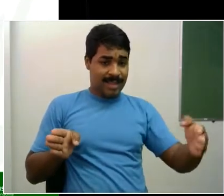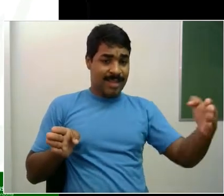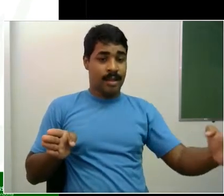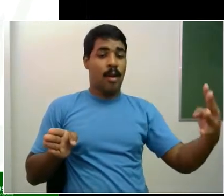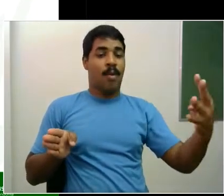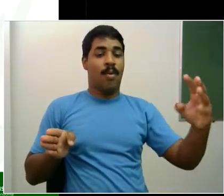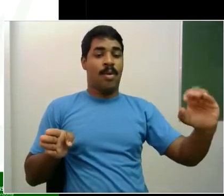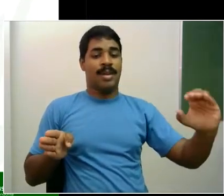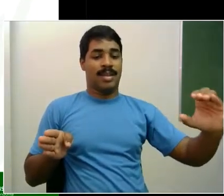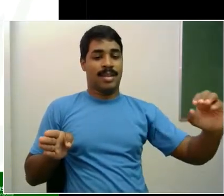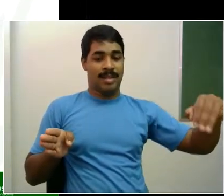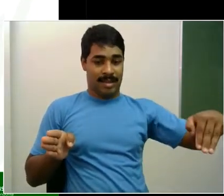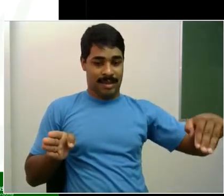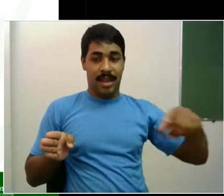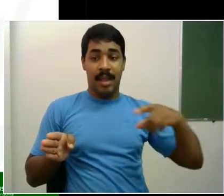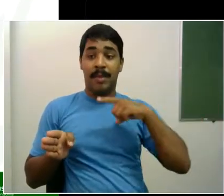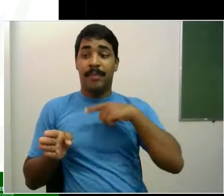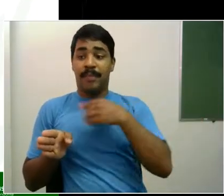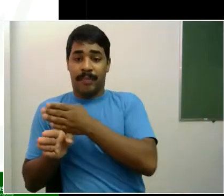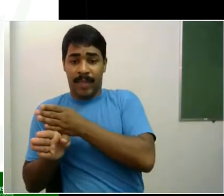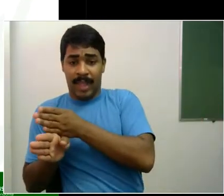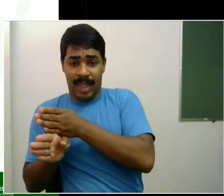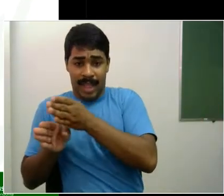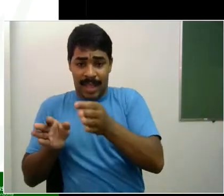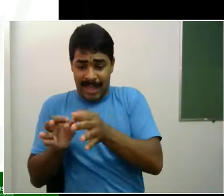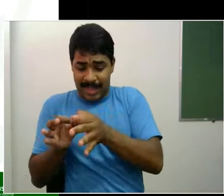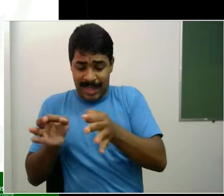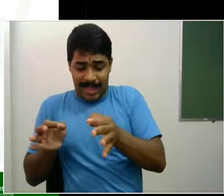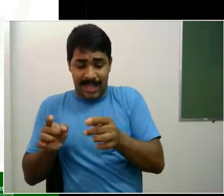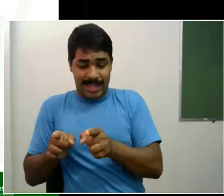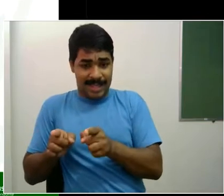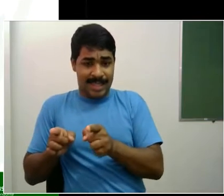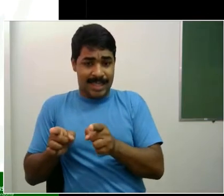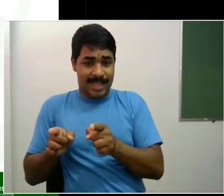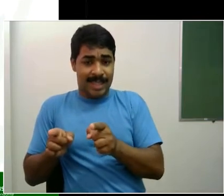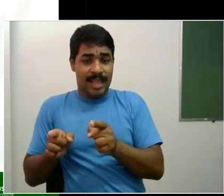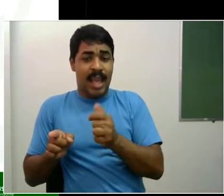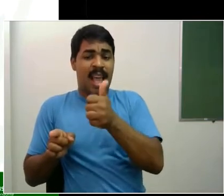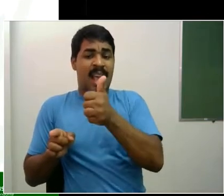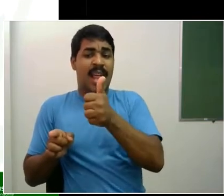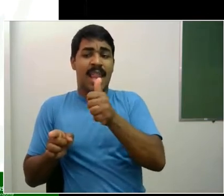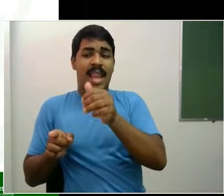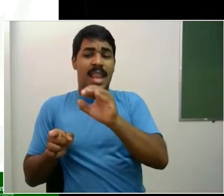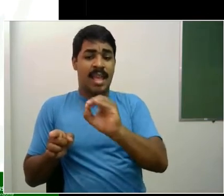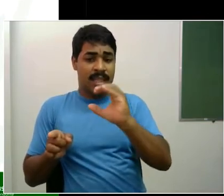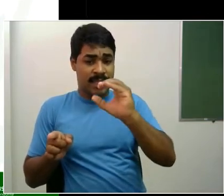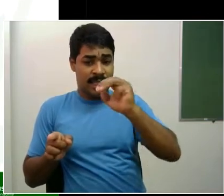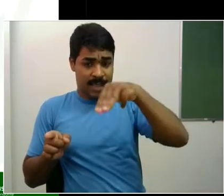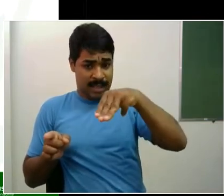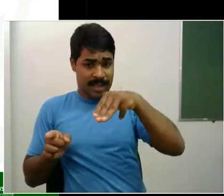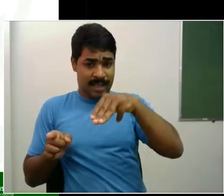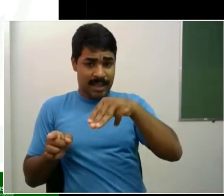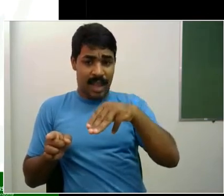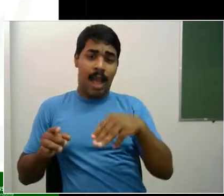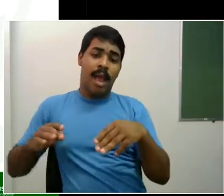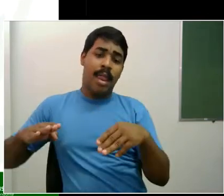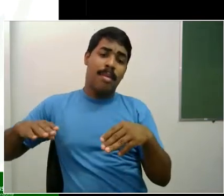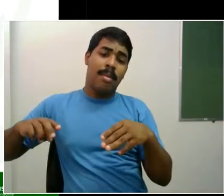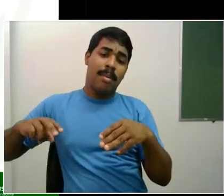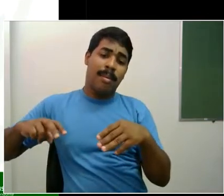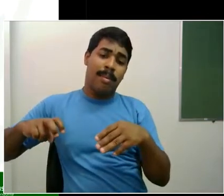trecho ele gasta de 10 centímetros, ele gasta um tempo de 1 segundo. Ó, de 0 centímetros a 10, ele